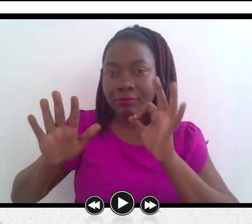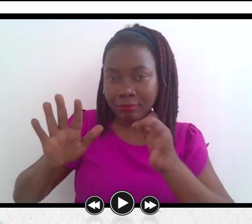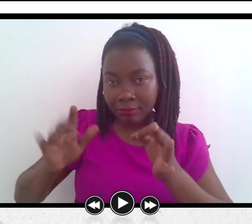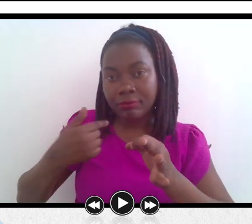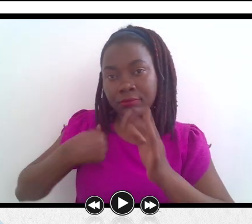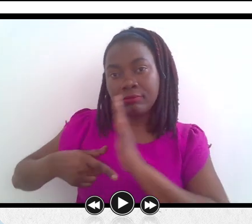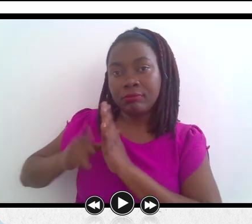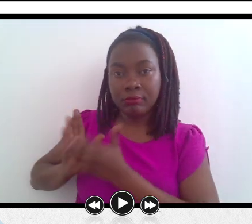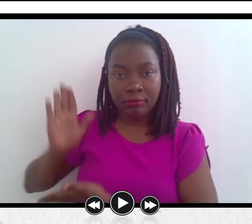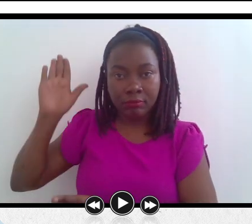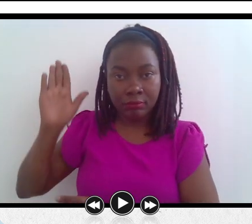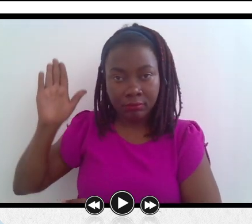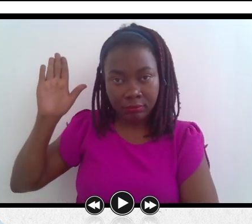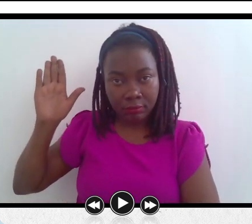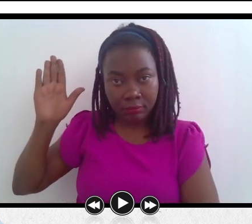havia comentado.